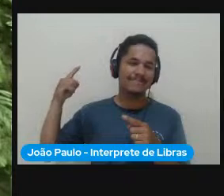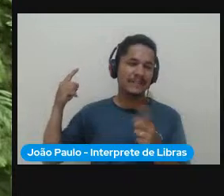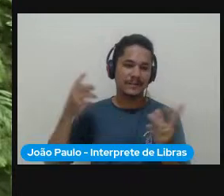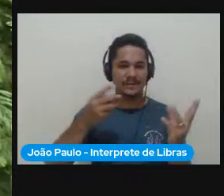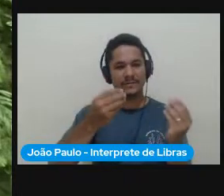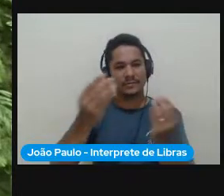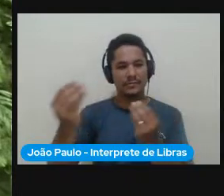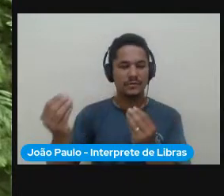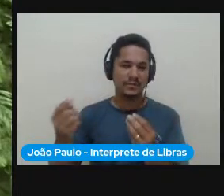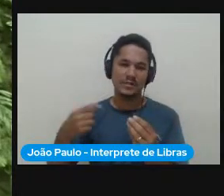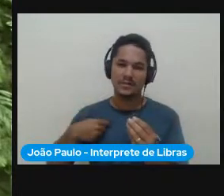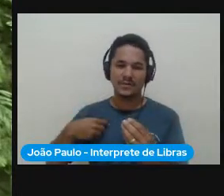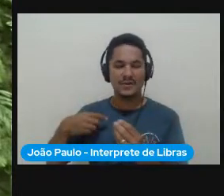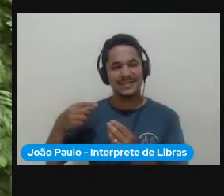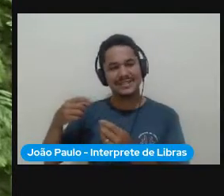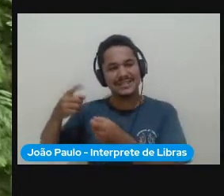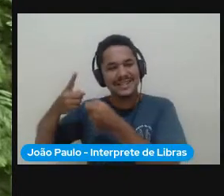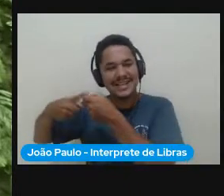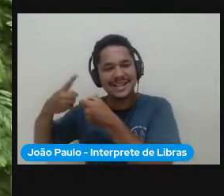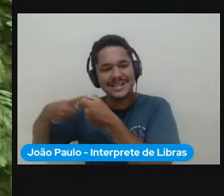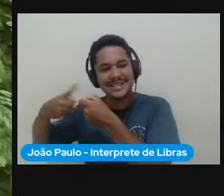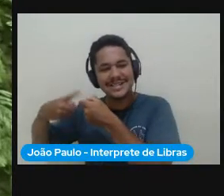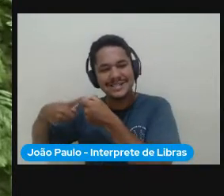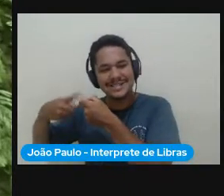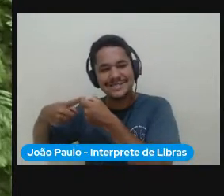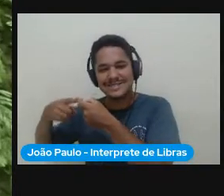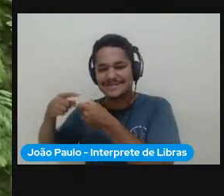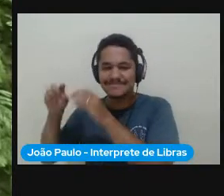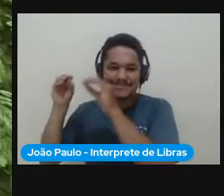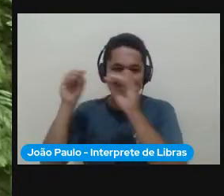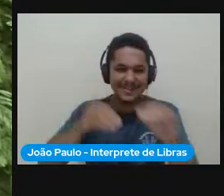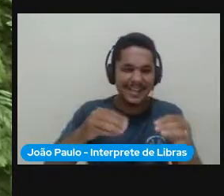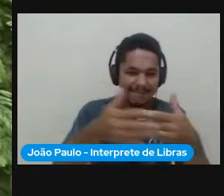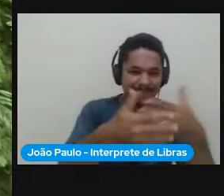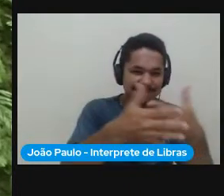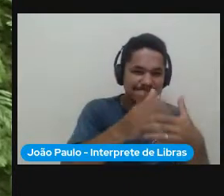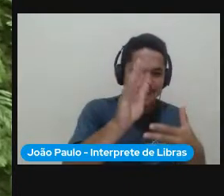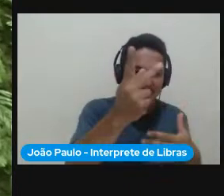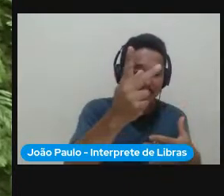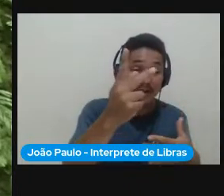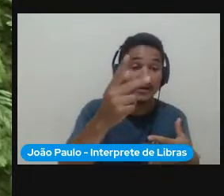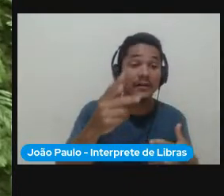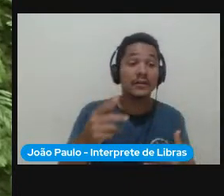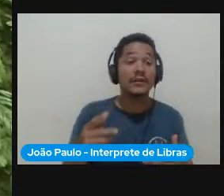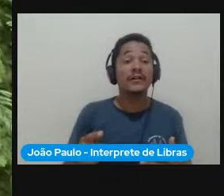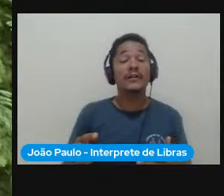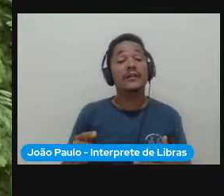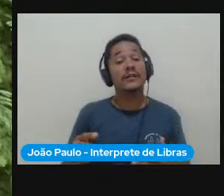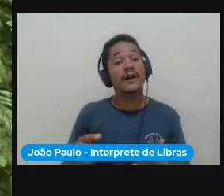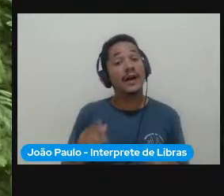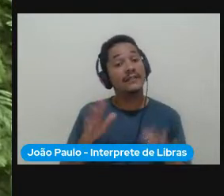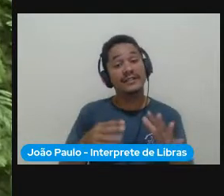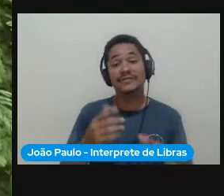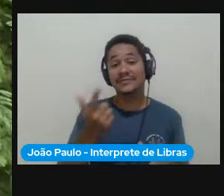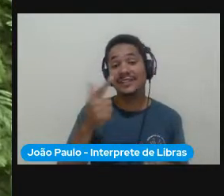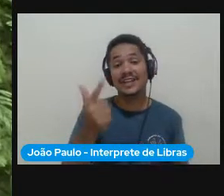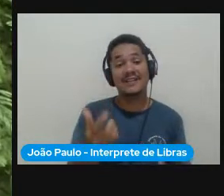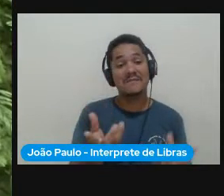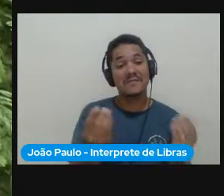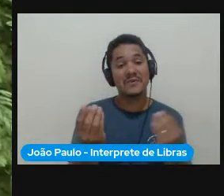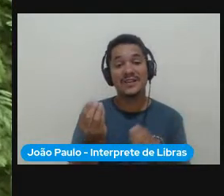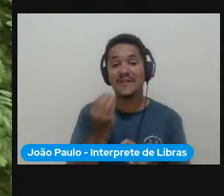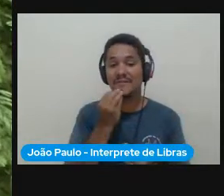como eu vim do interior, né, de Minas Gerais, obviamente não se tem muita oportunidade. Sobretudo quando a gente vem numa